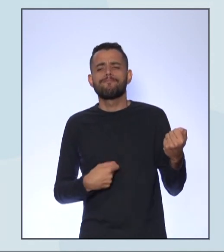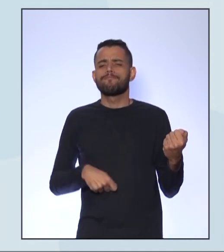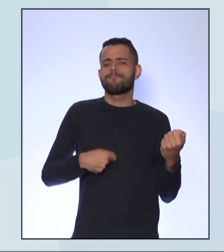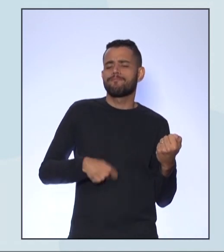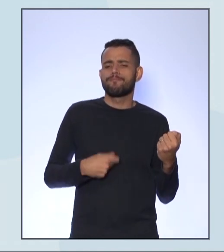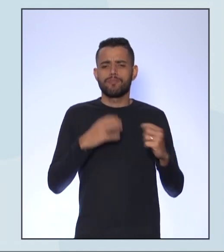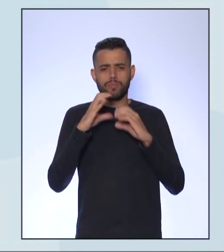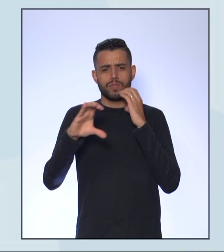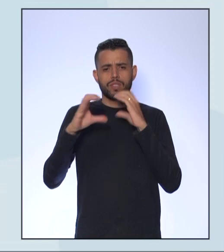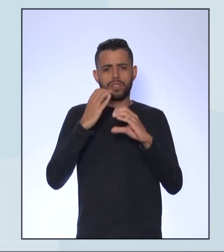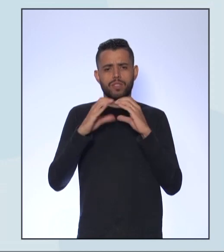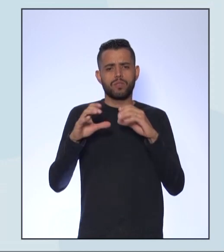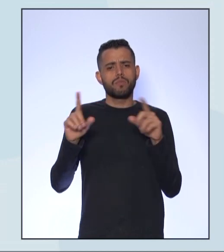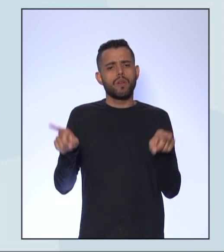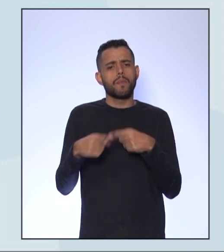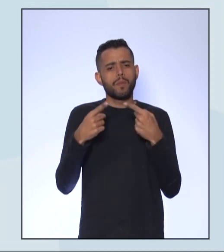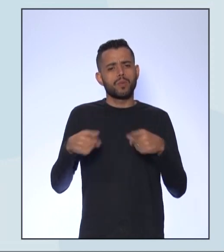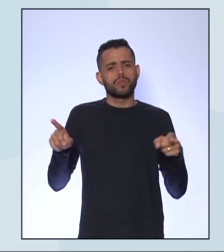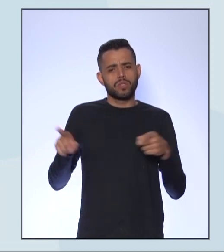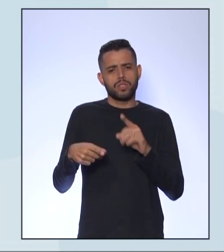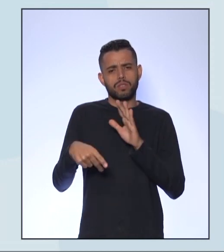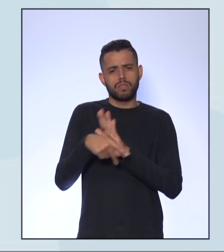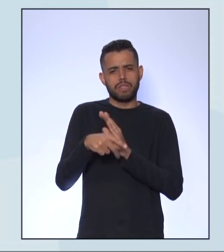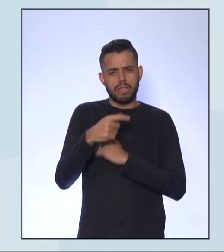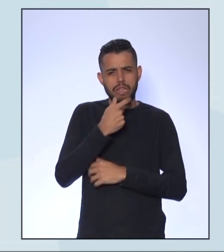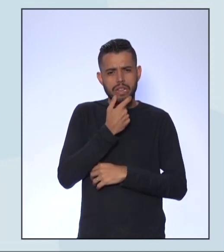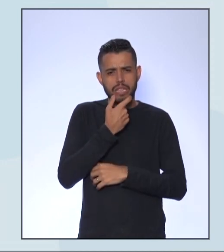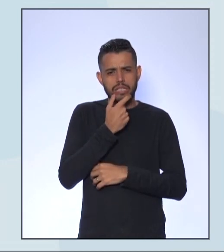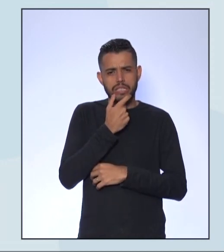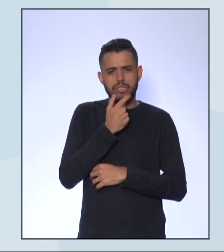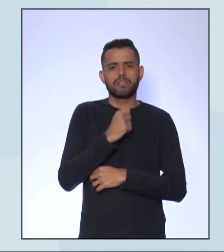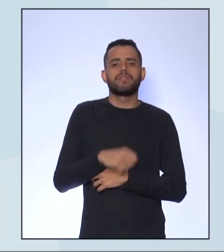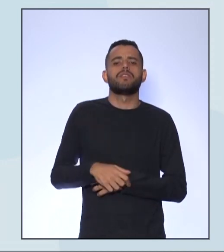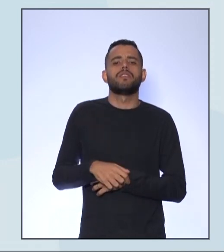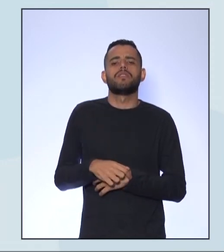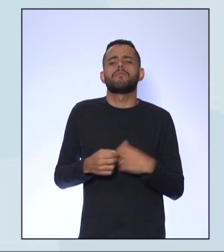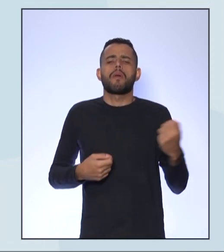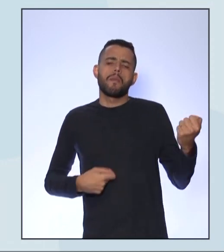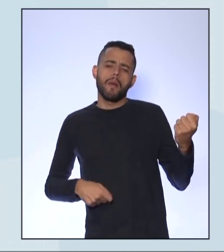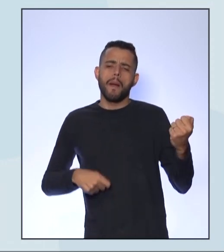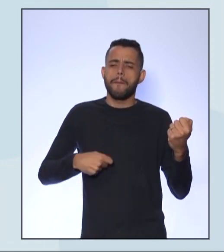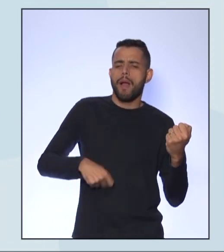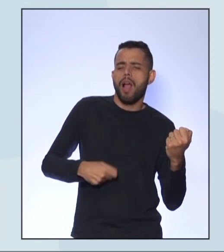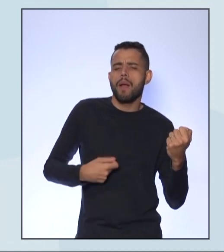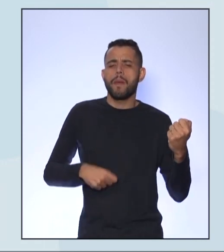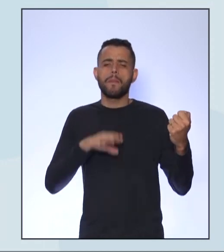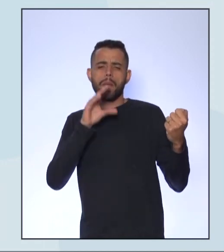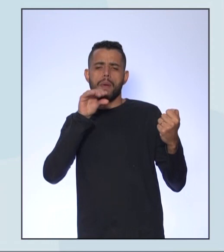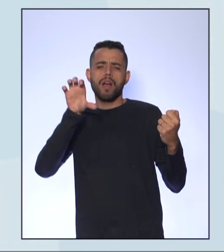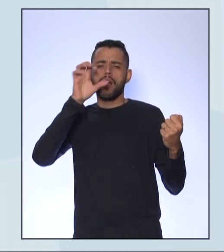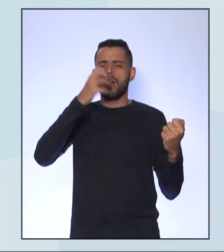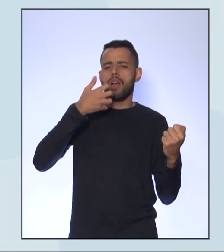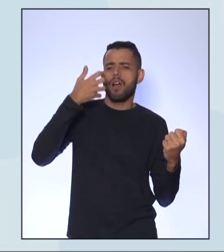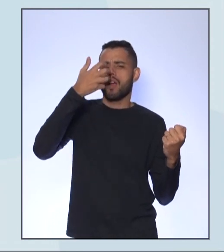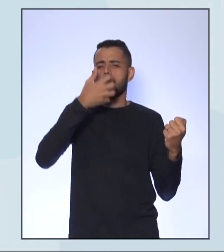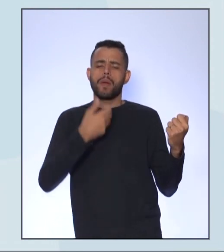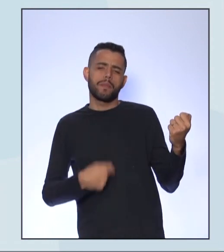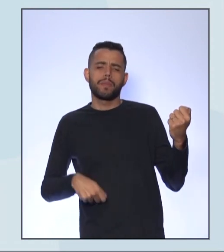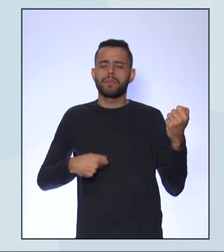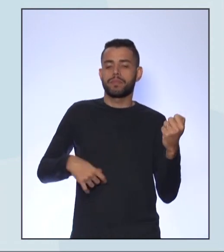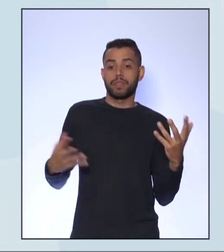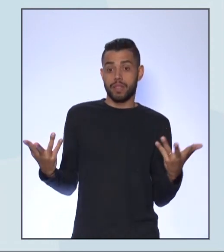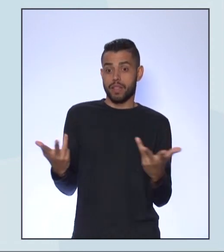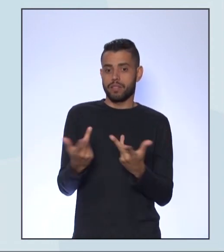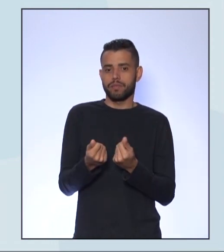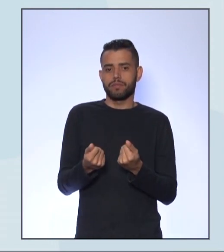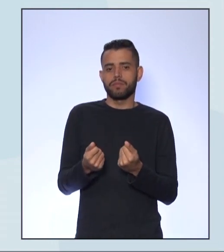vocês, Summer in the City, de Sebastian Bach." E com a viola, tocou de forma esplendorosa. Quando terminou, percebeu